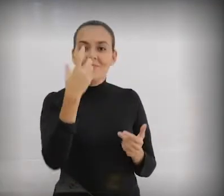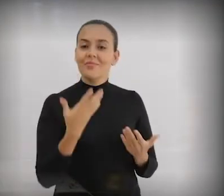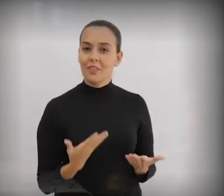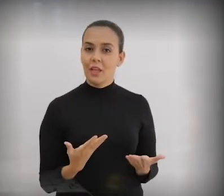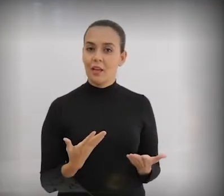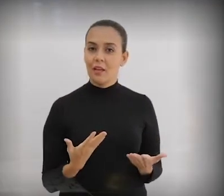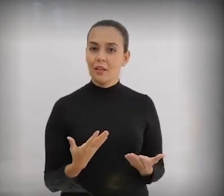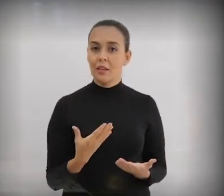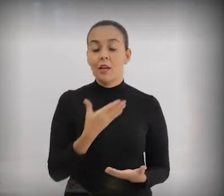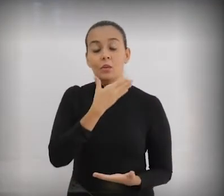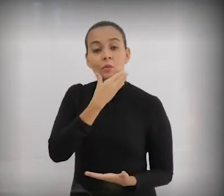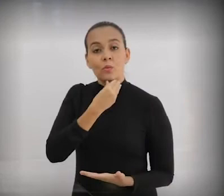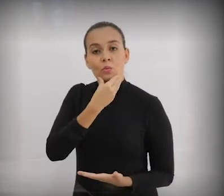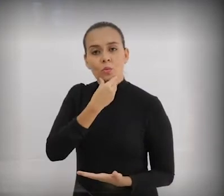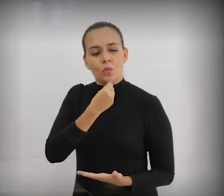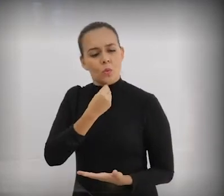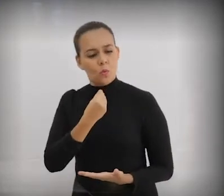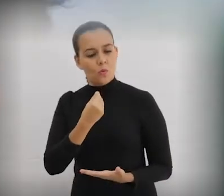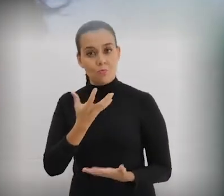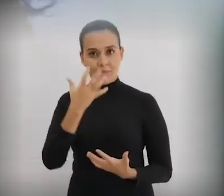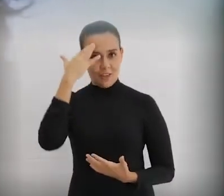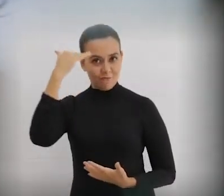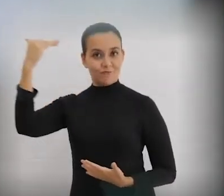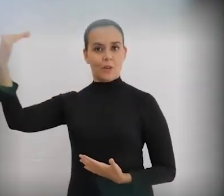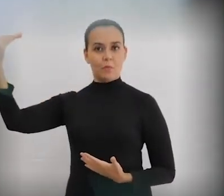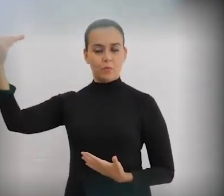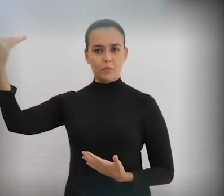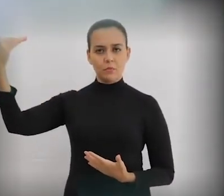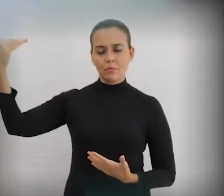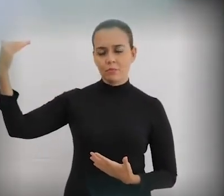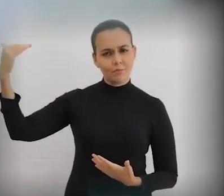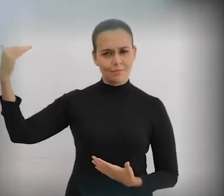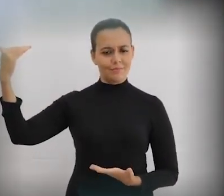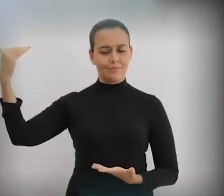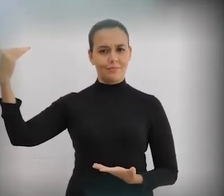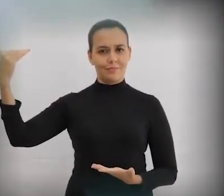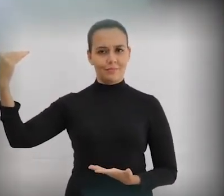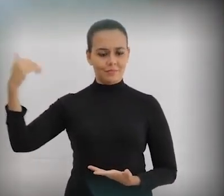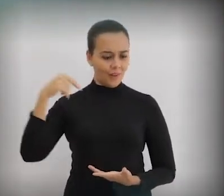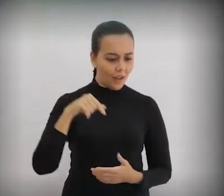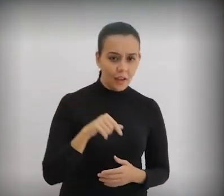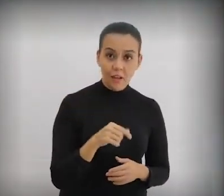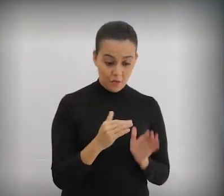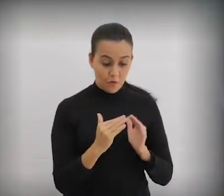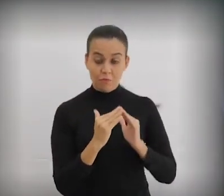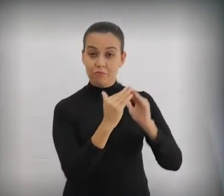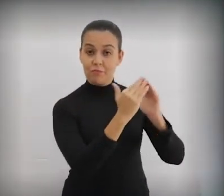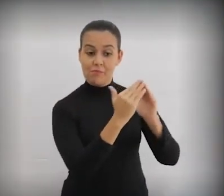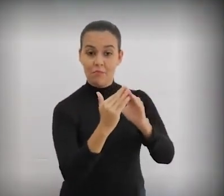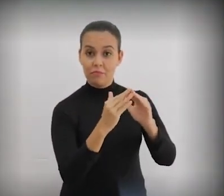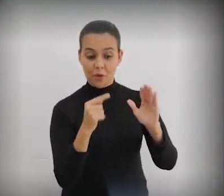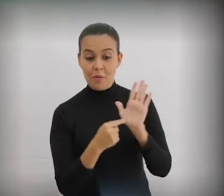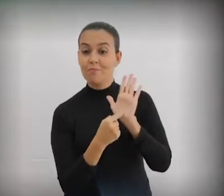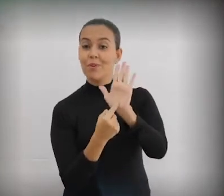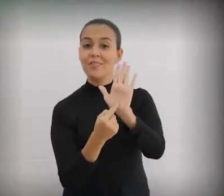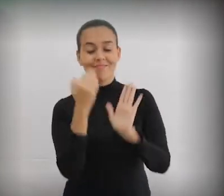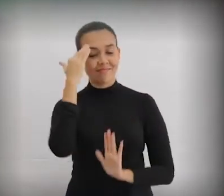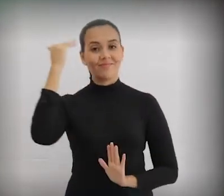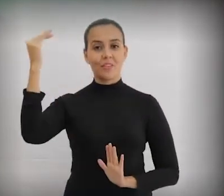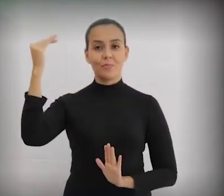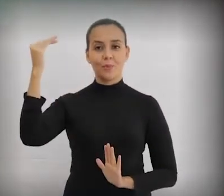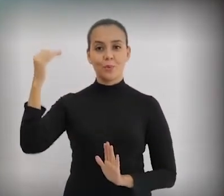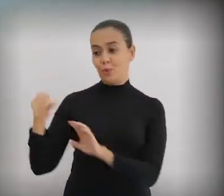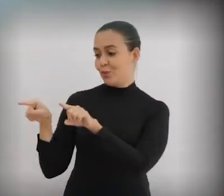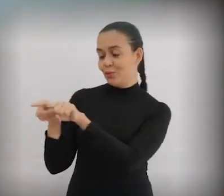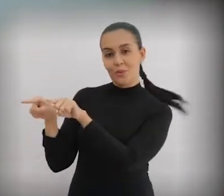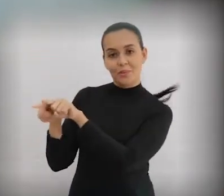Elliot Sica se apropriou daquilo para ficar famoso? Né? Ou quando ele vai até a Mangueira e traz os passistas da Mangueira para vestirem